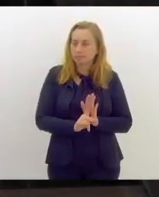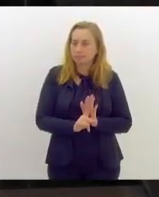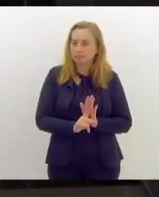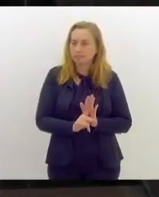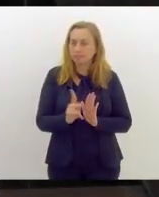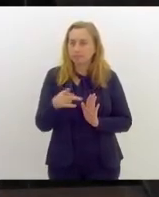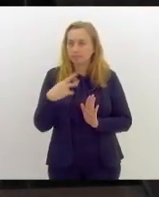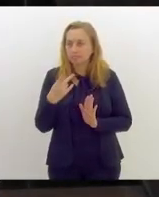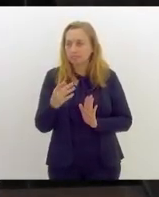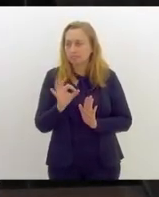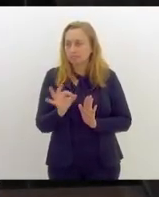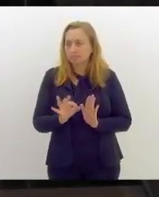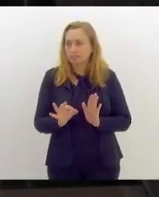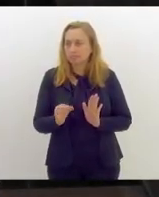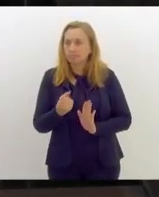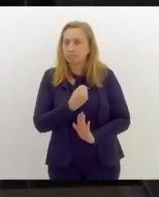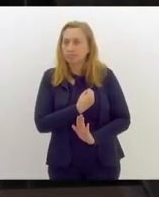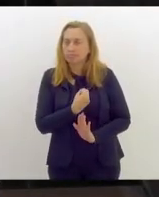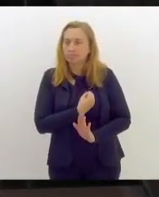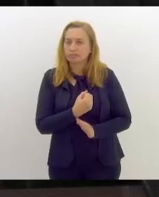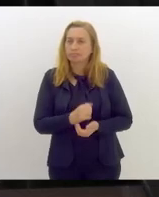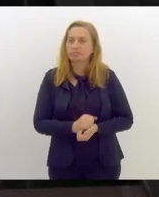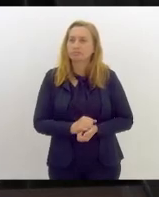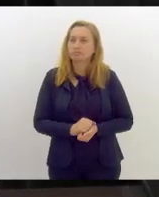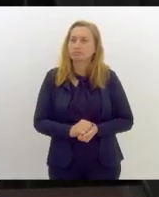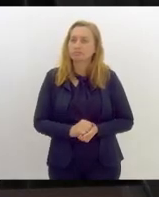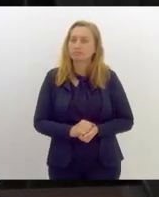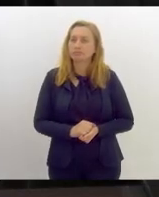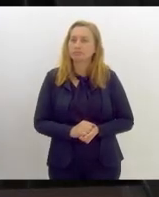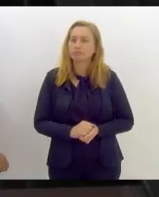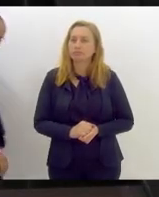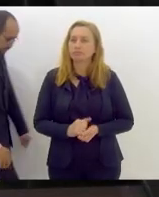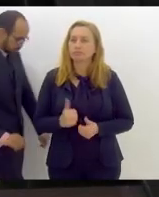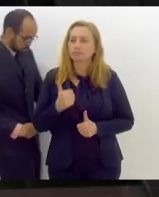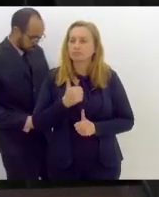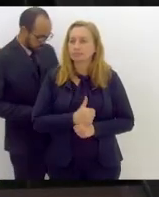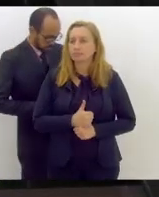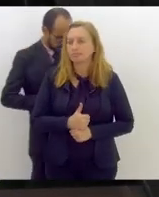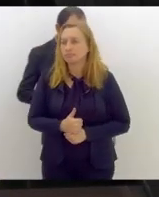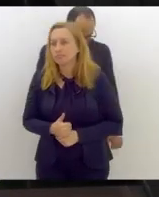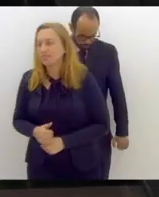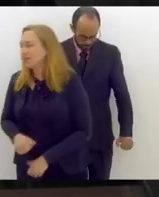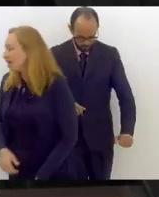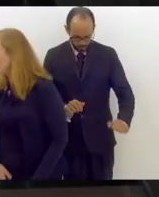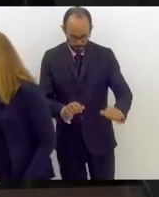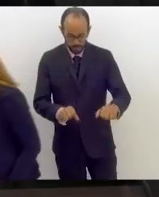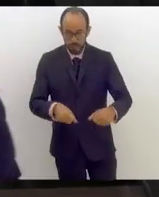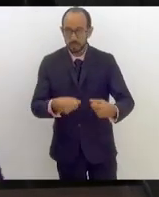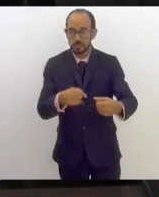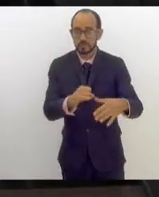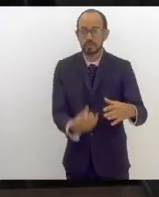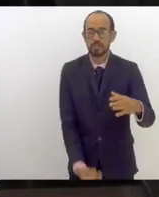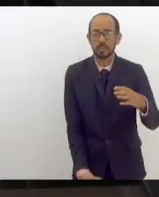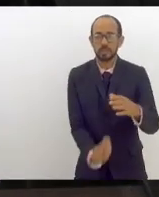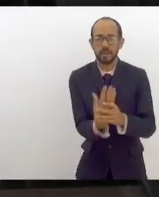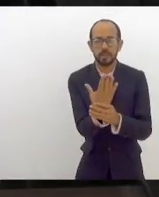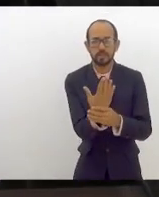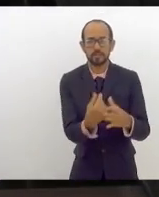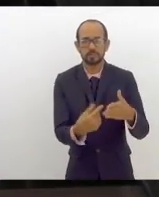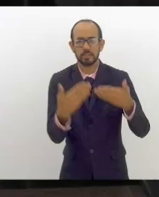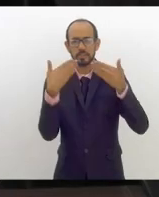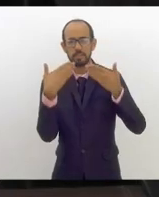não imita o número toda vez que criar uma subsidiária essa criação seja apresentada